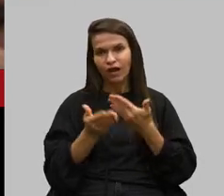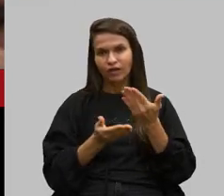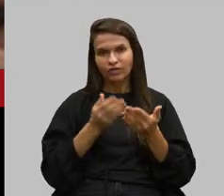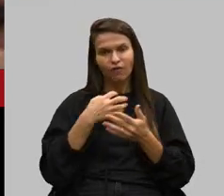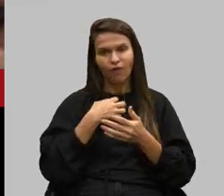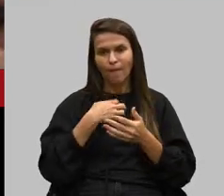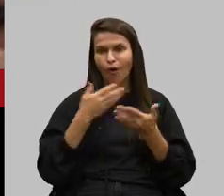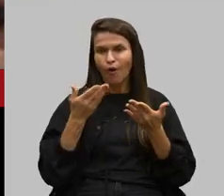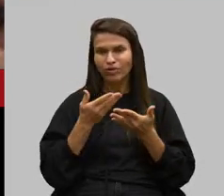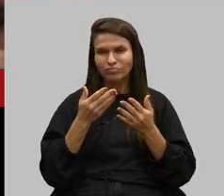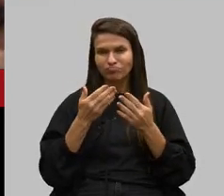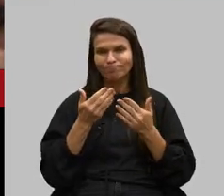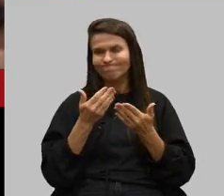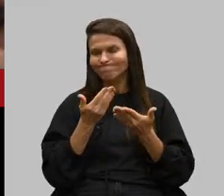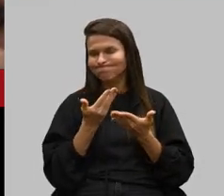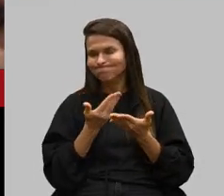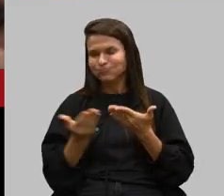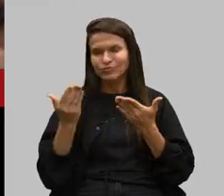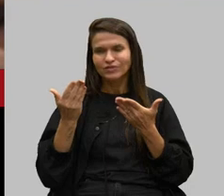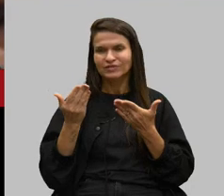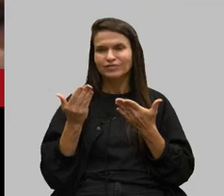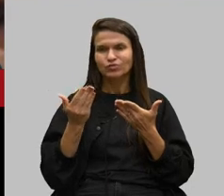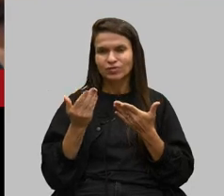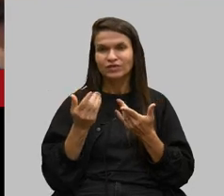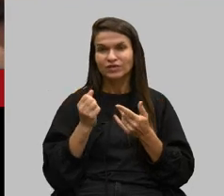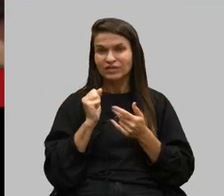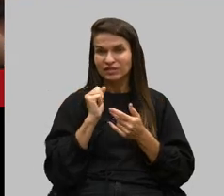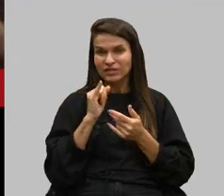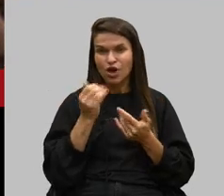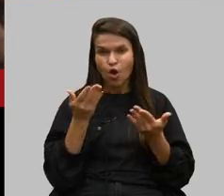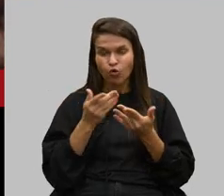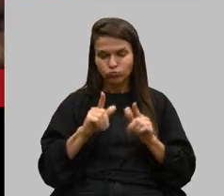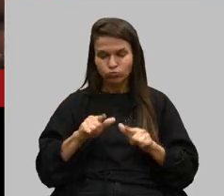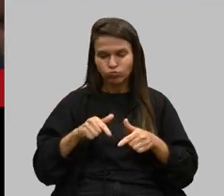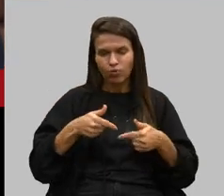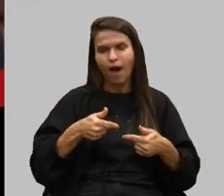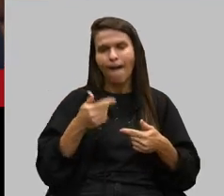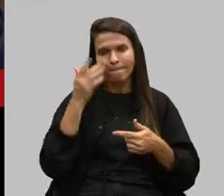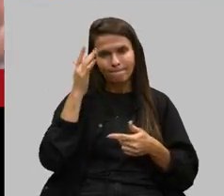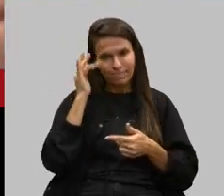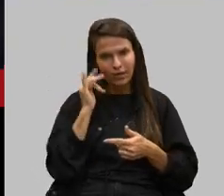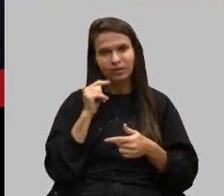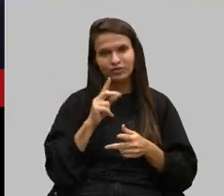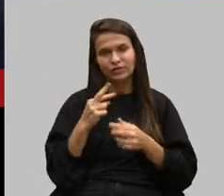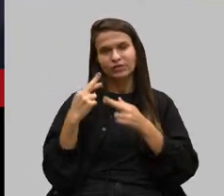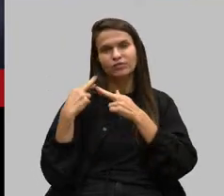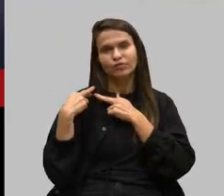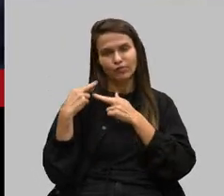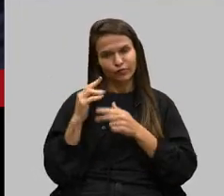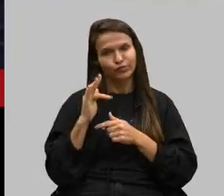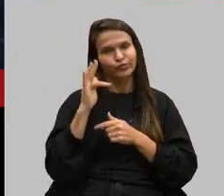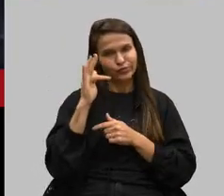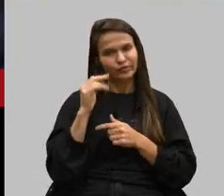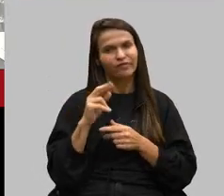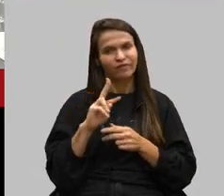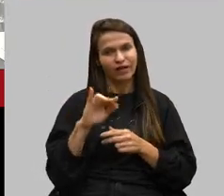hoje morrendo e se nós não agirmos amanhã nós teremos os corresponsáveis Muito obrigado a